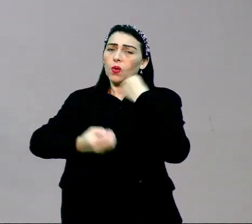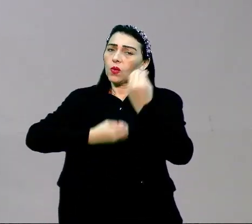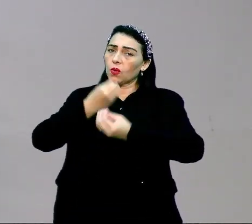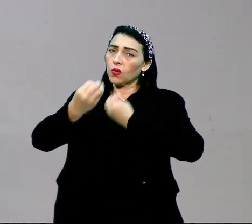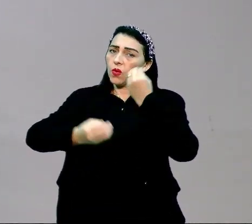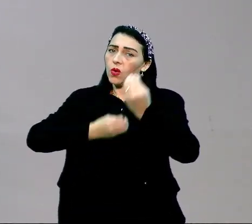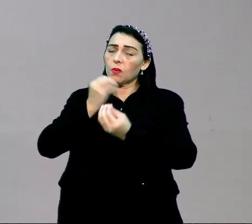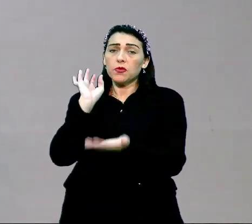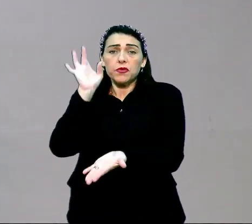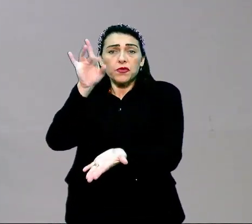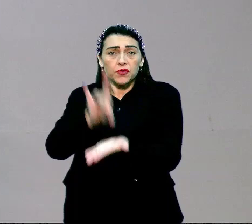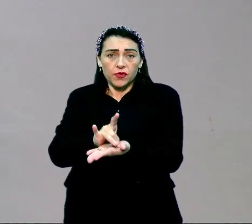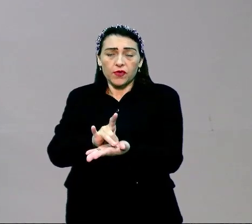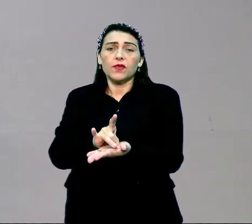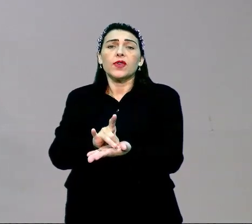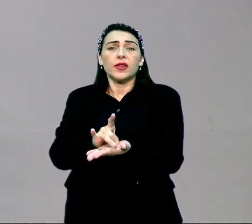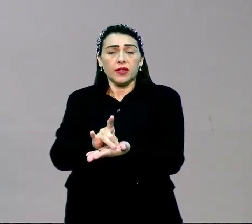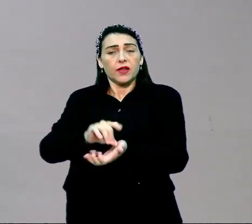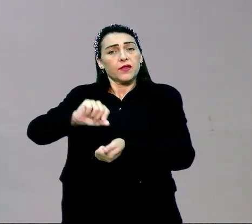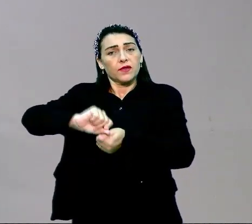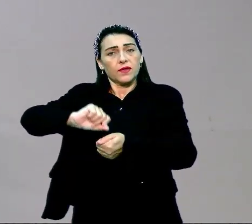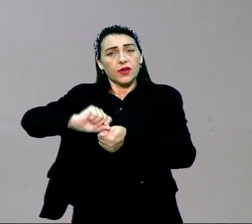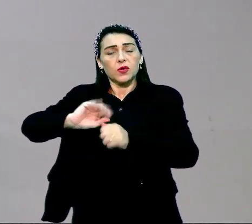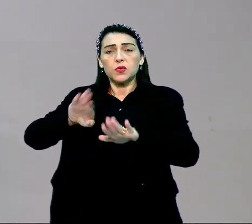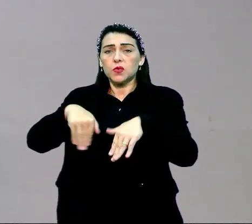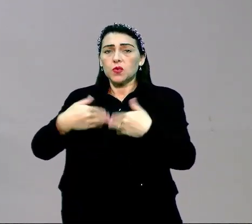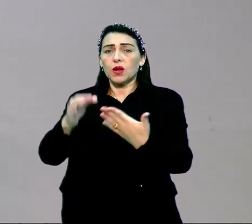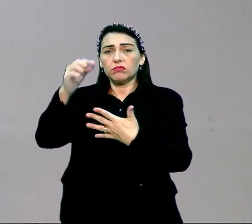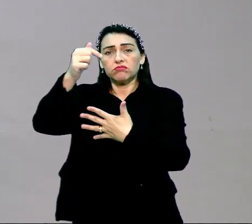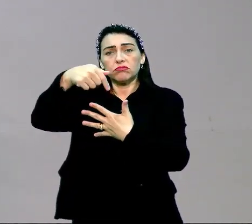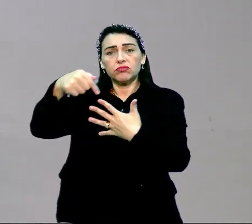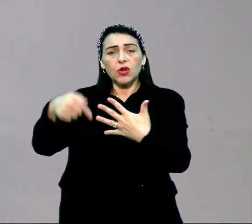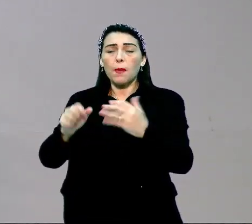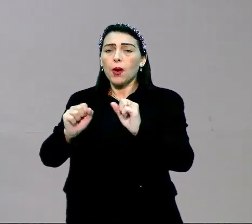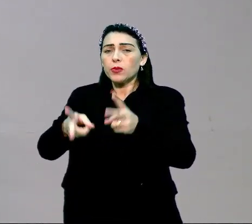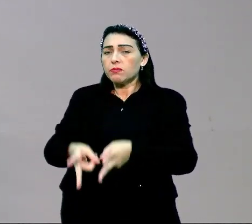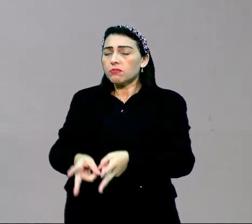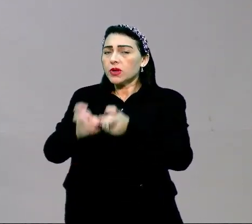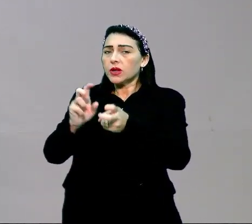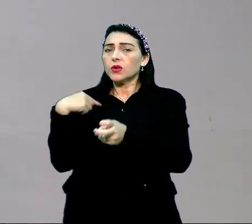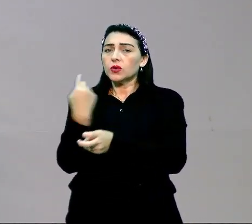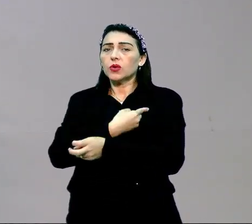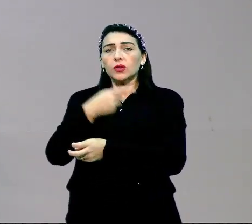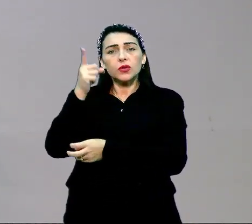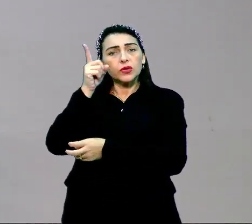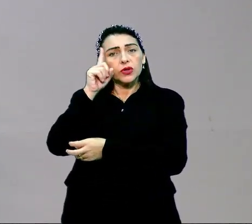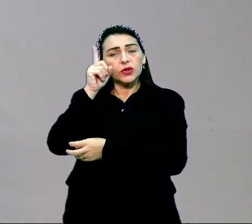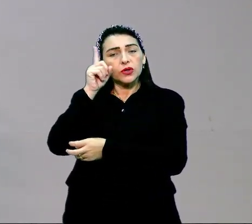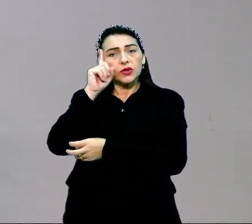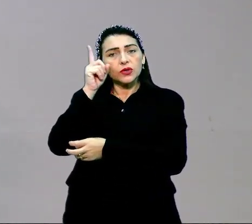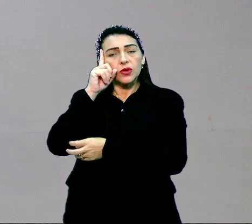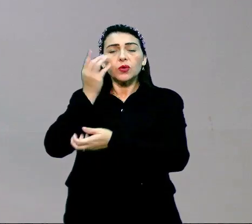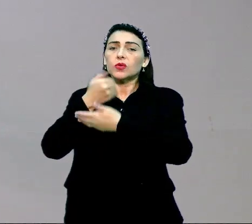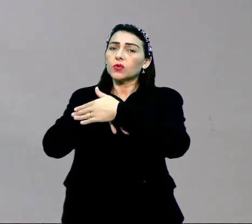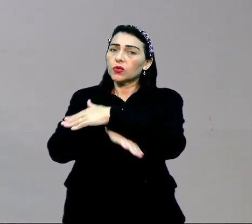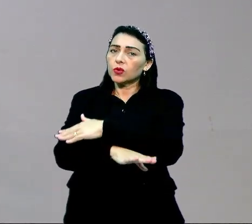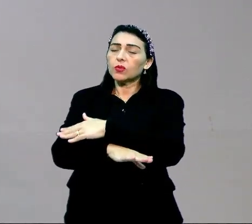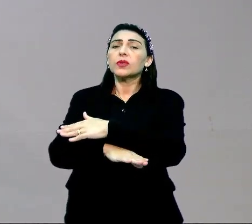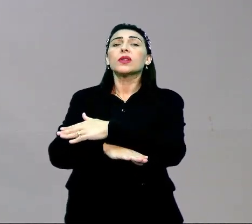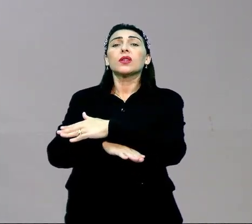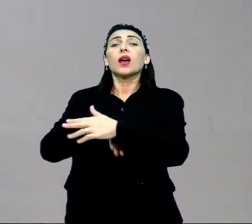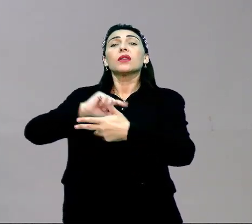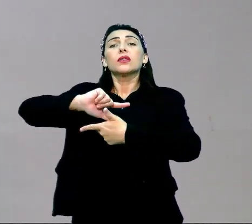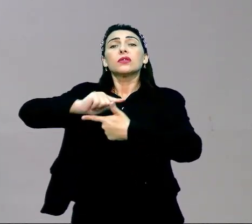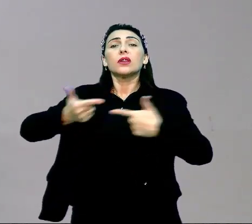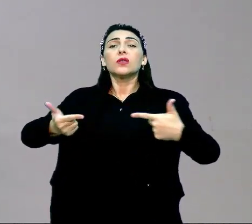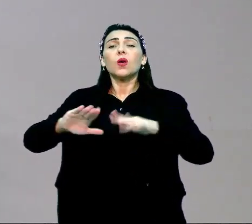gente efetivamente o exerce. Quais são os aspectos que a gente pode observar no nosso cotidiano, nos nossos costumes, nas nossas tradições,